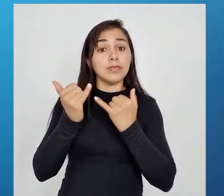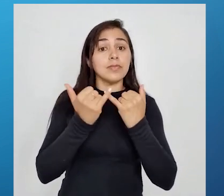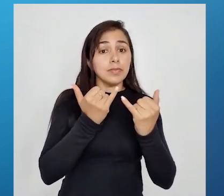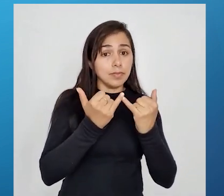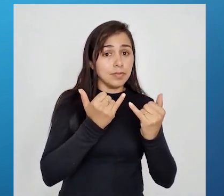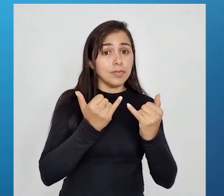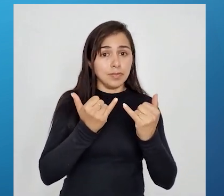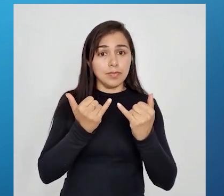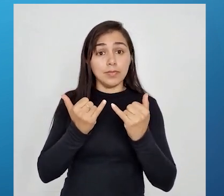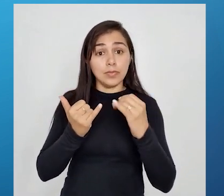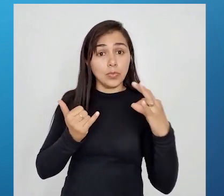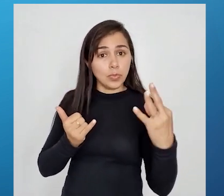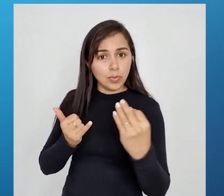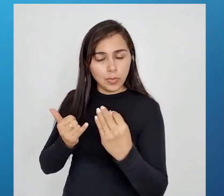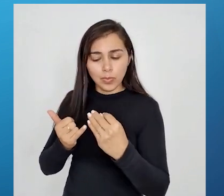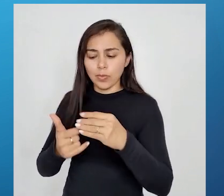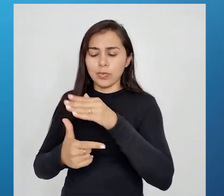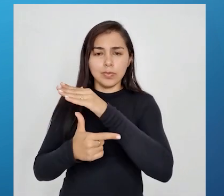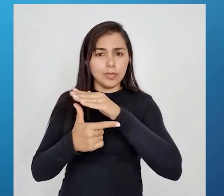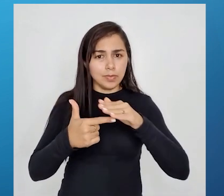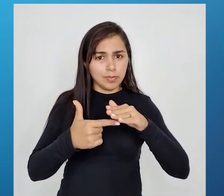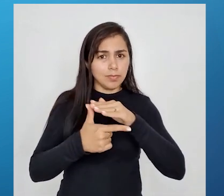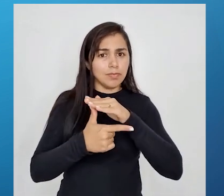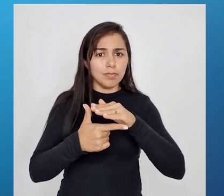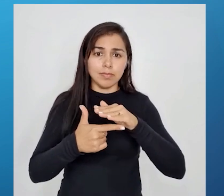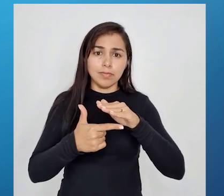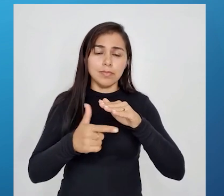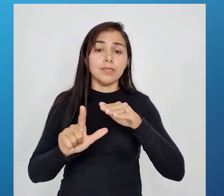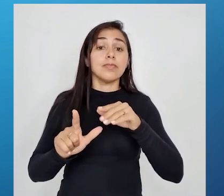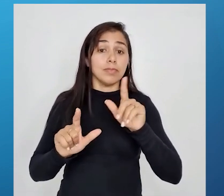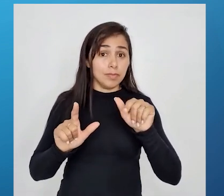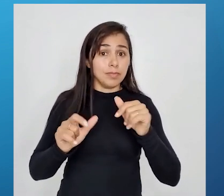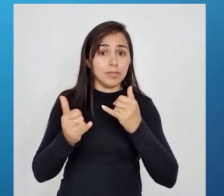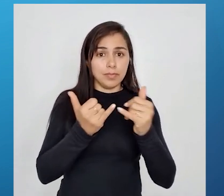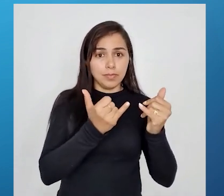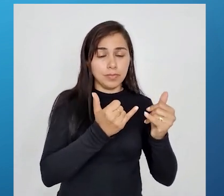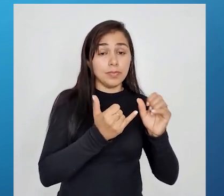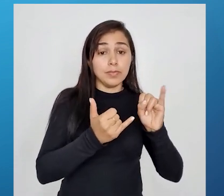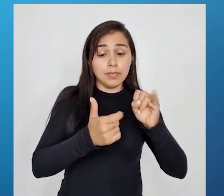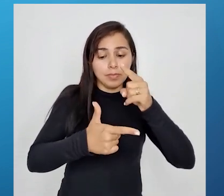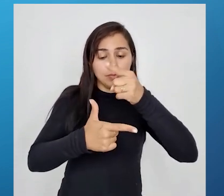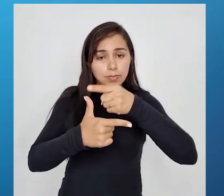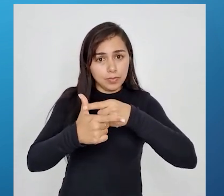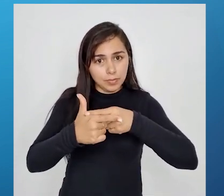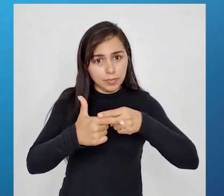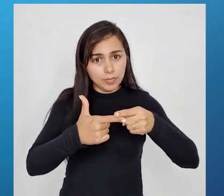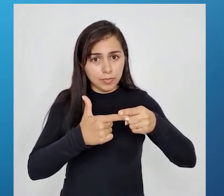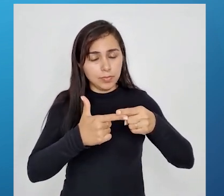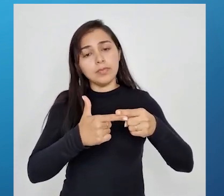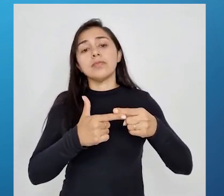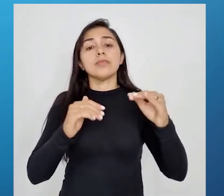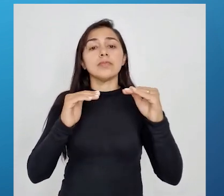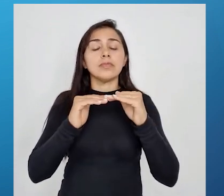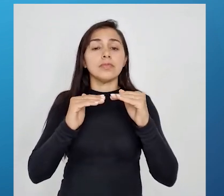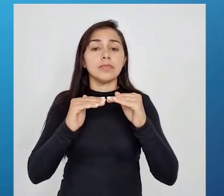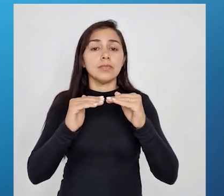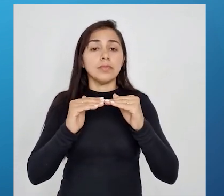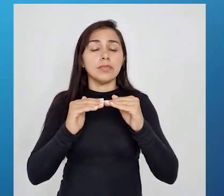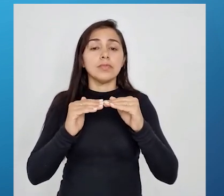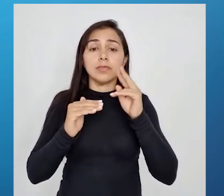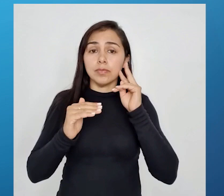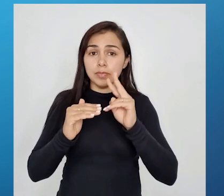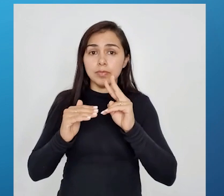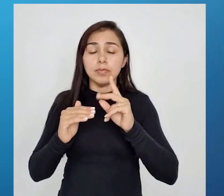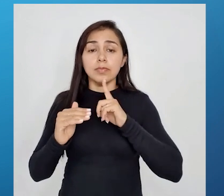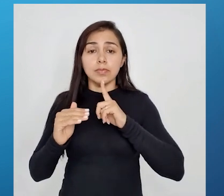são semelhantes. Isso quer dizer o quê? Que se a gente dividir de acordo com como estavam lá